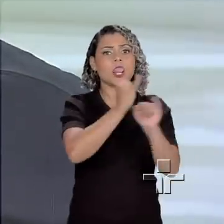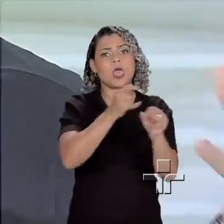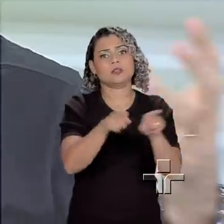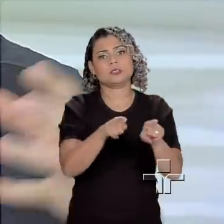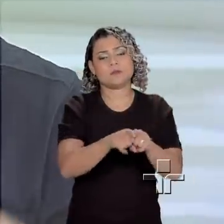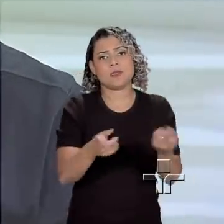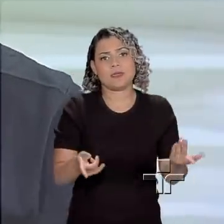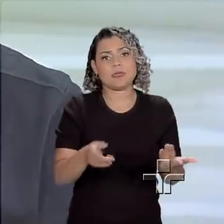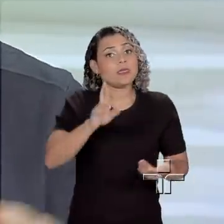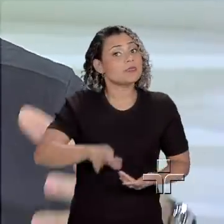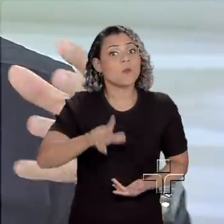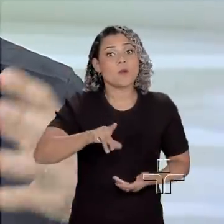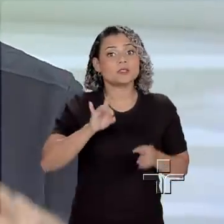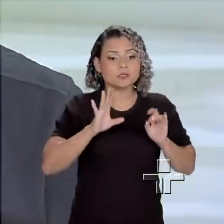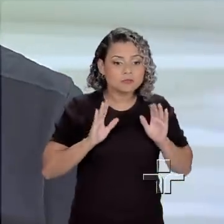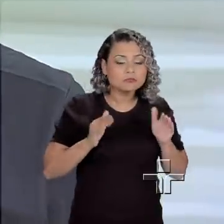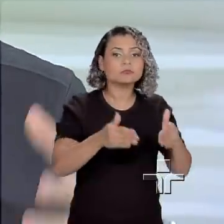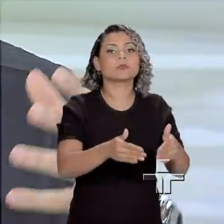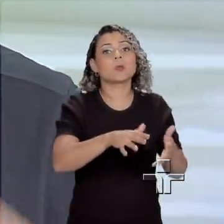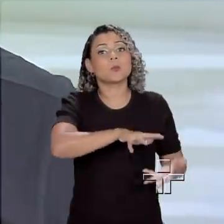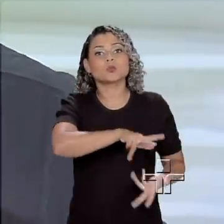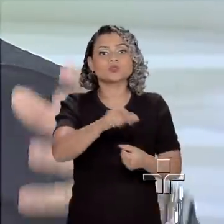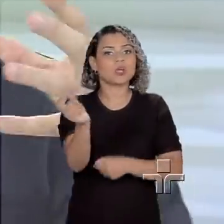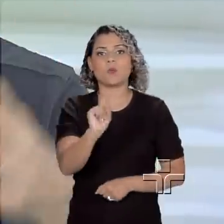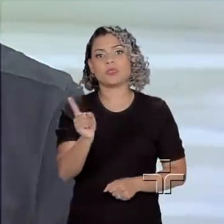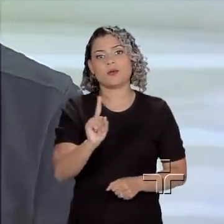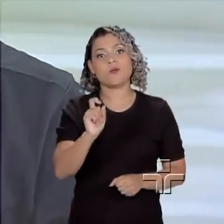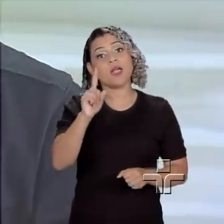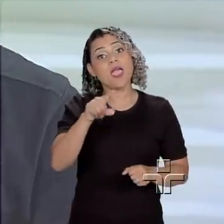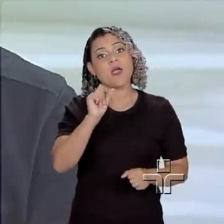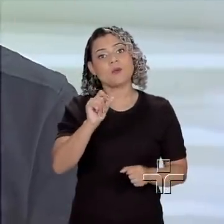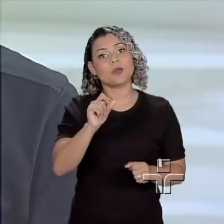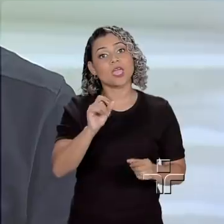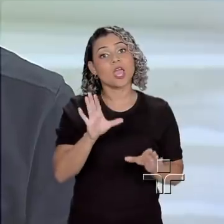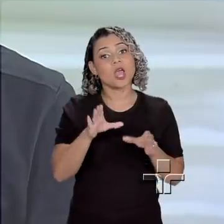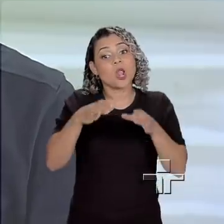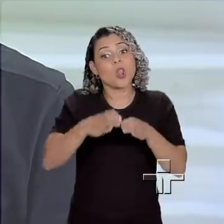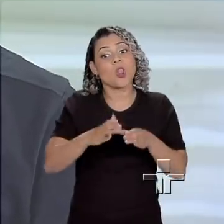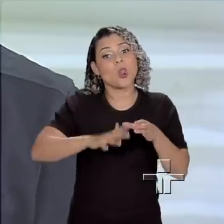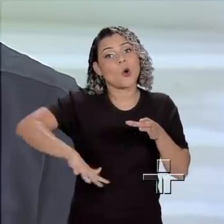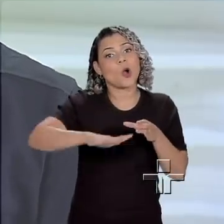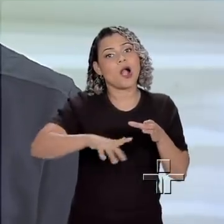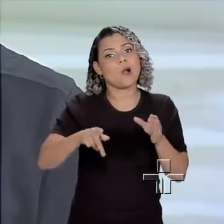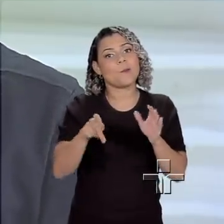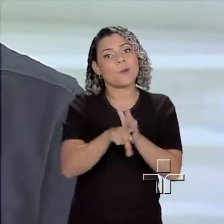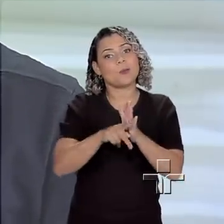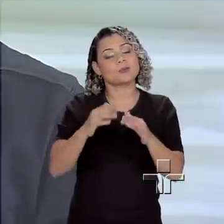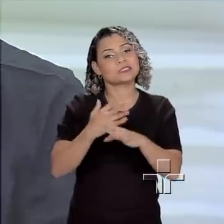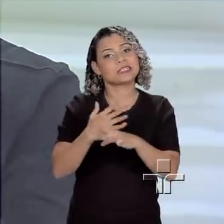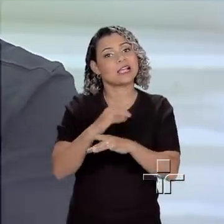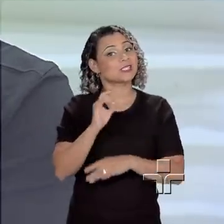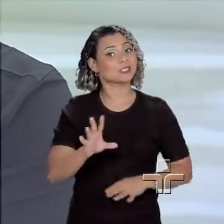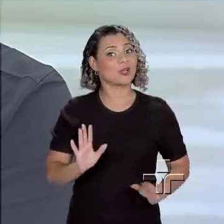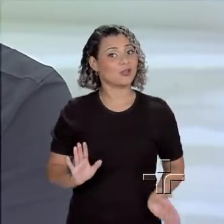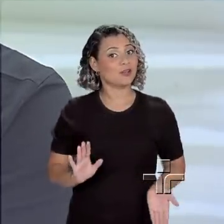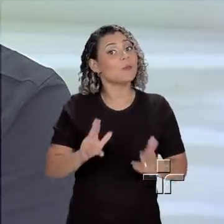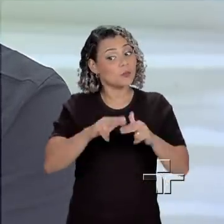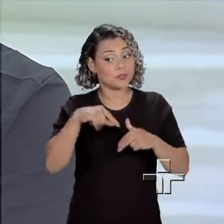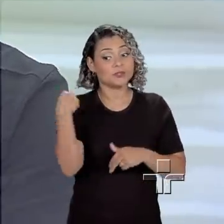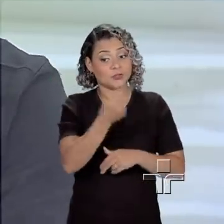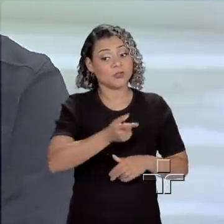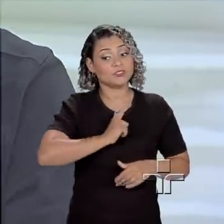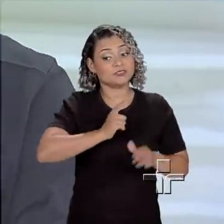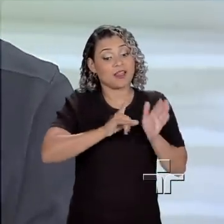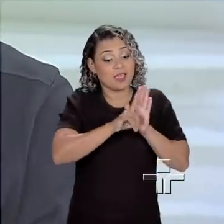só que ela não é mais utópica nem é global. Em parte, ela é local. Tanto que a gente tem uma